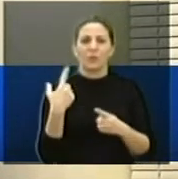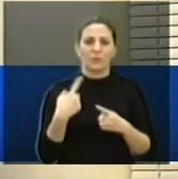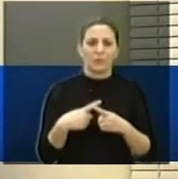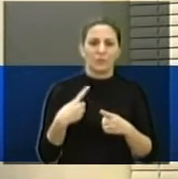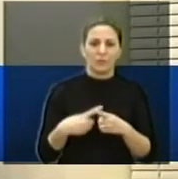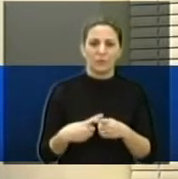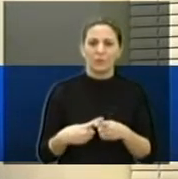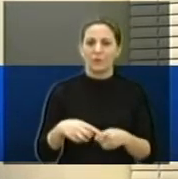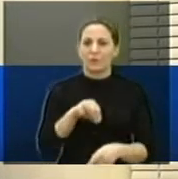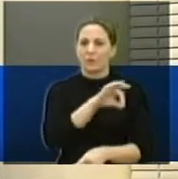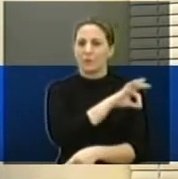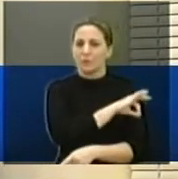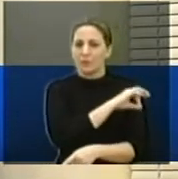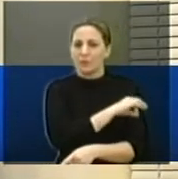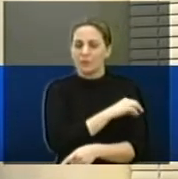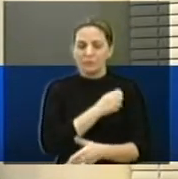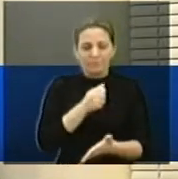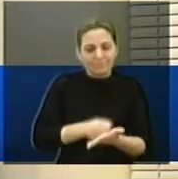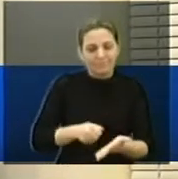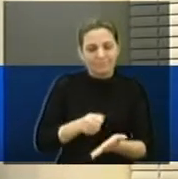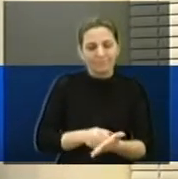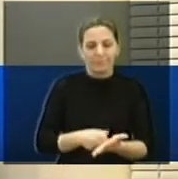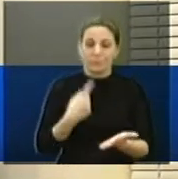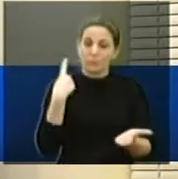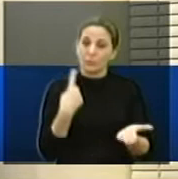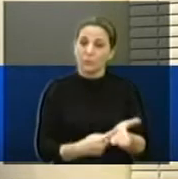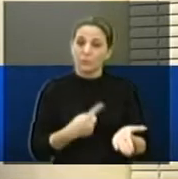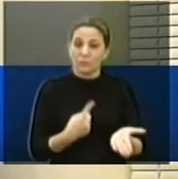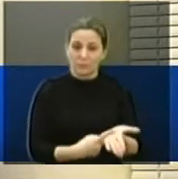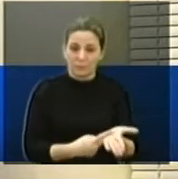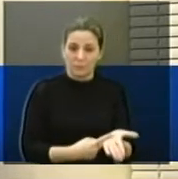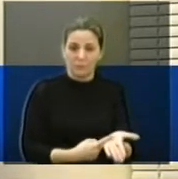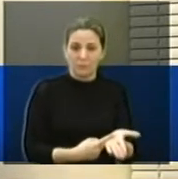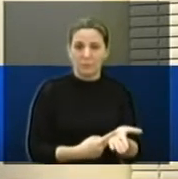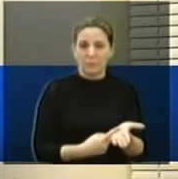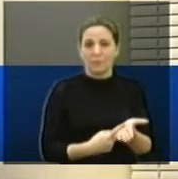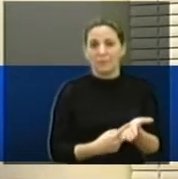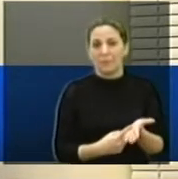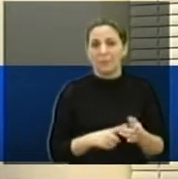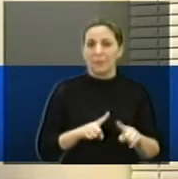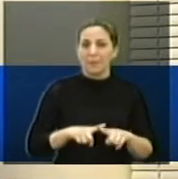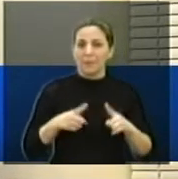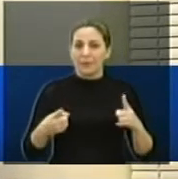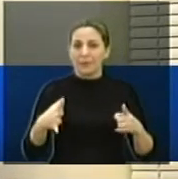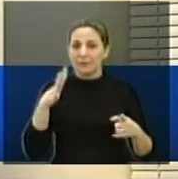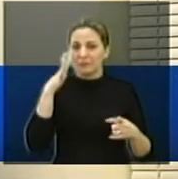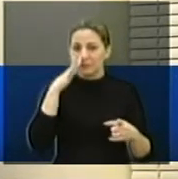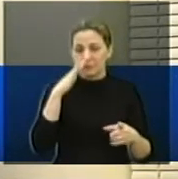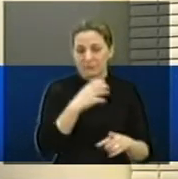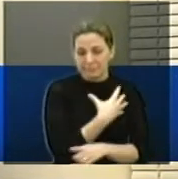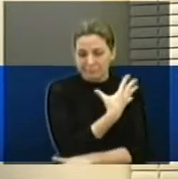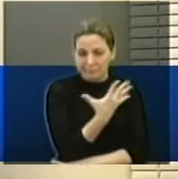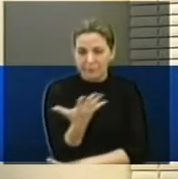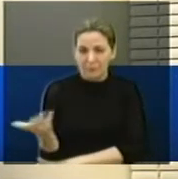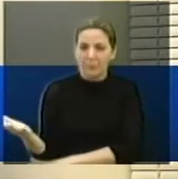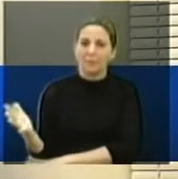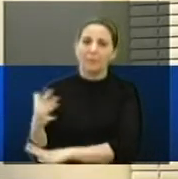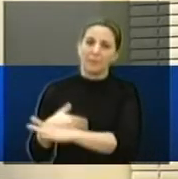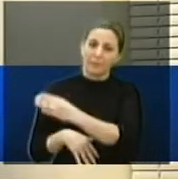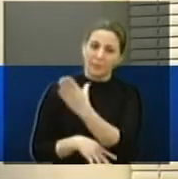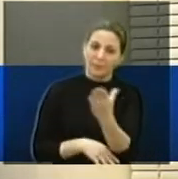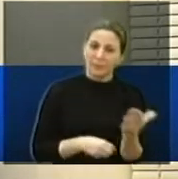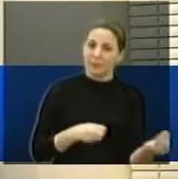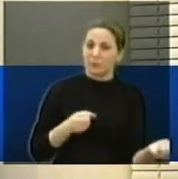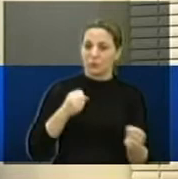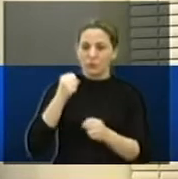tem obrigação de cumprir com isso mas eu fiquei tão indignado de ver uma praça daquela construída